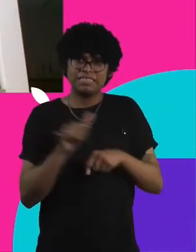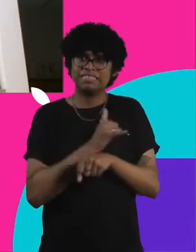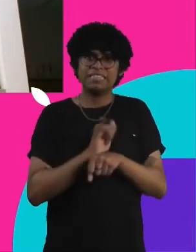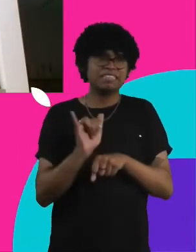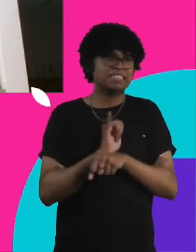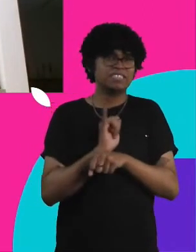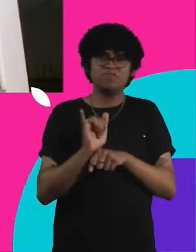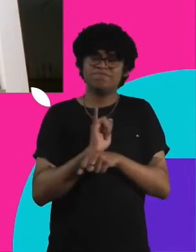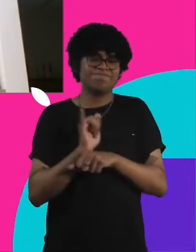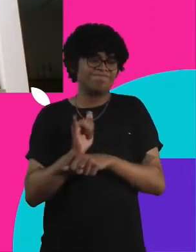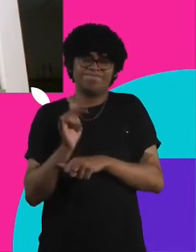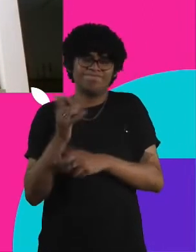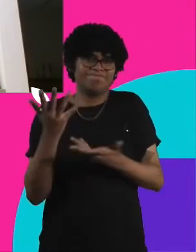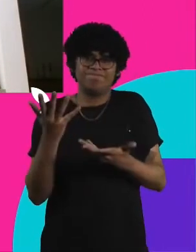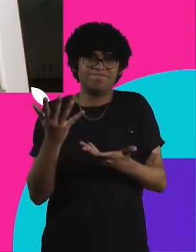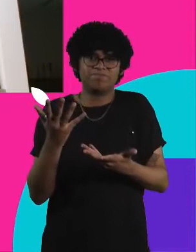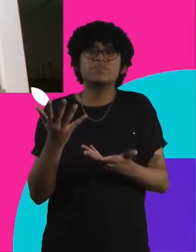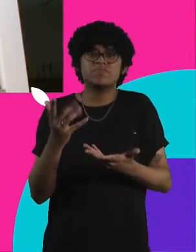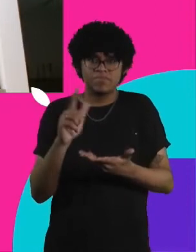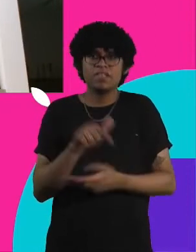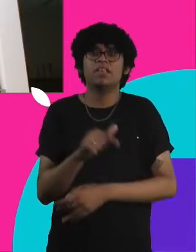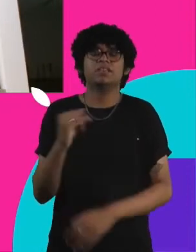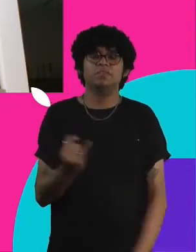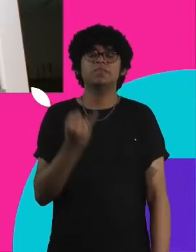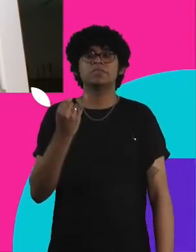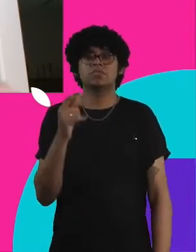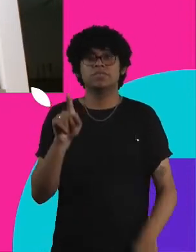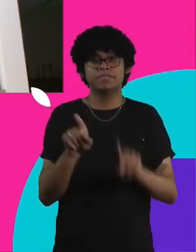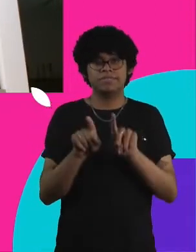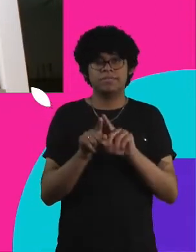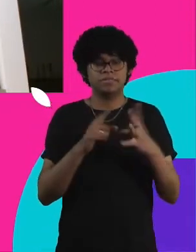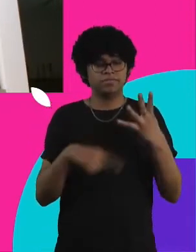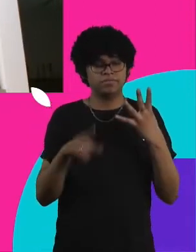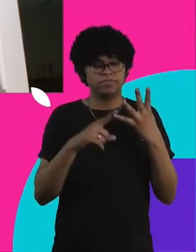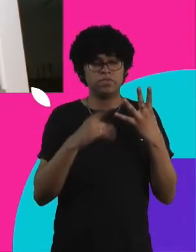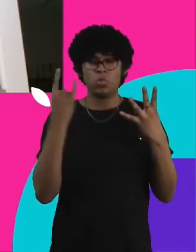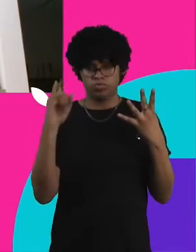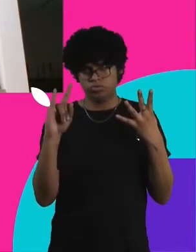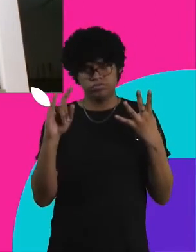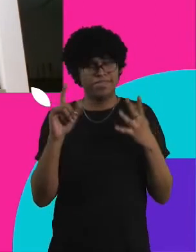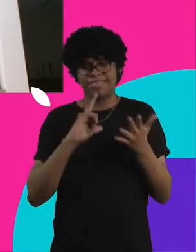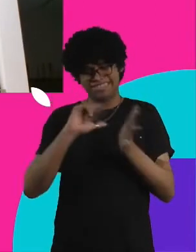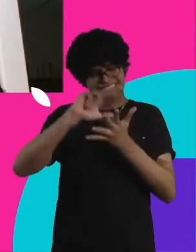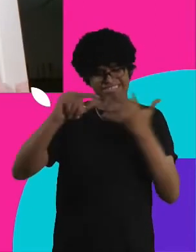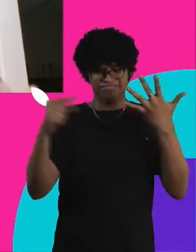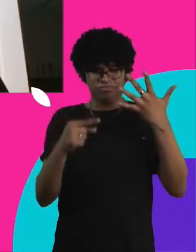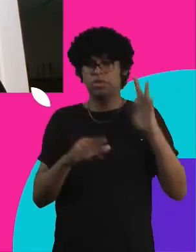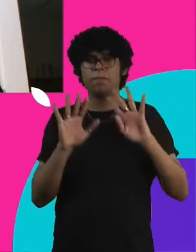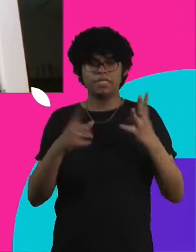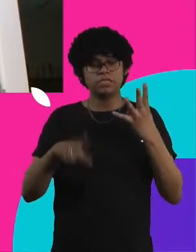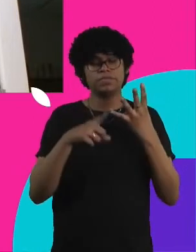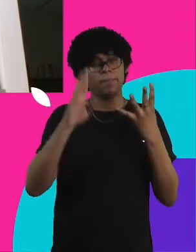forma. Então, esse é um outro fator. E o último fator, tem vários outros, mas acho que esses são muito relevantes. O